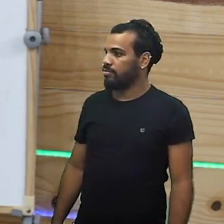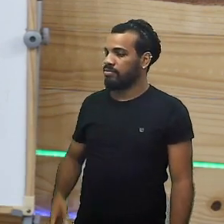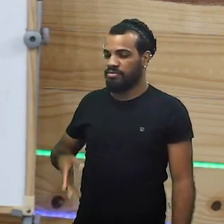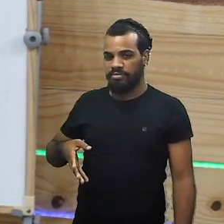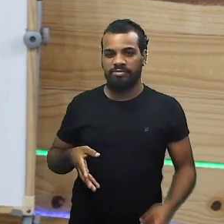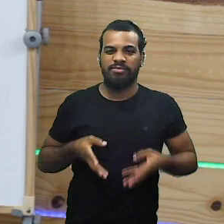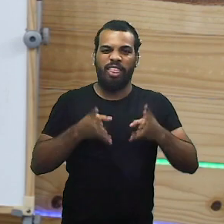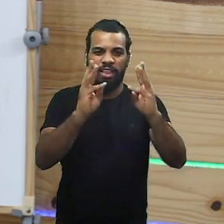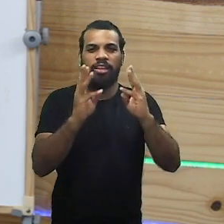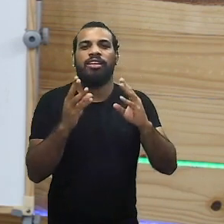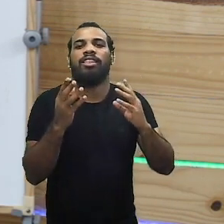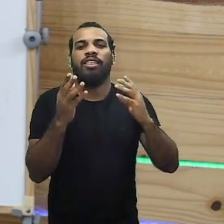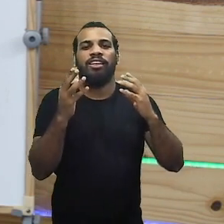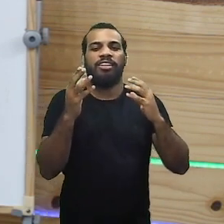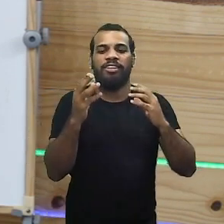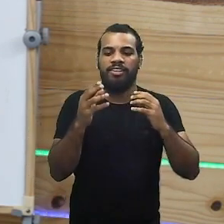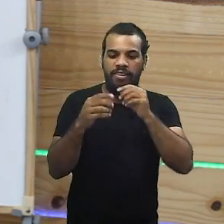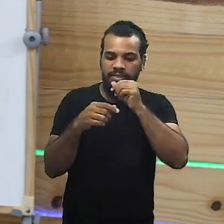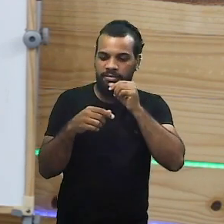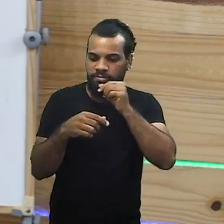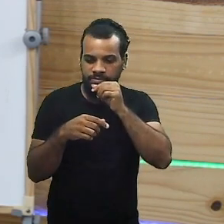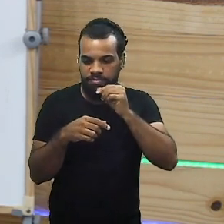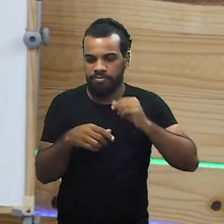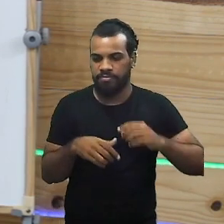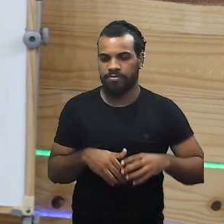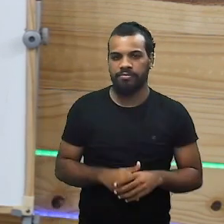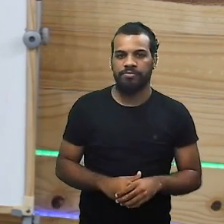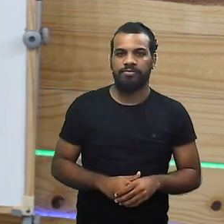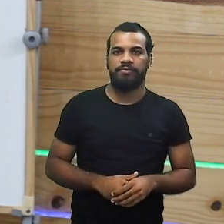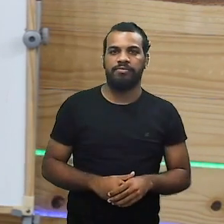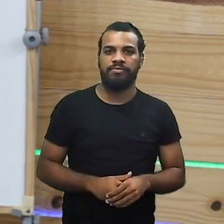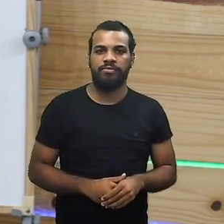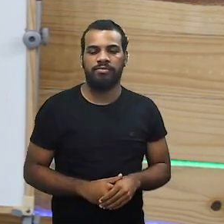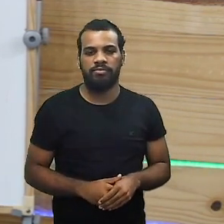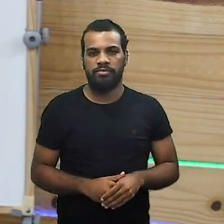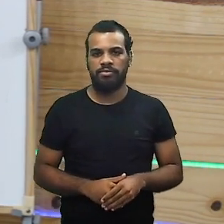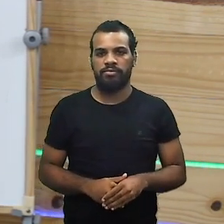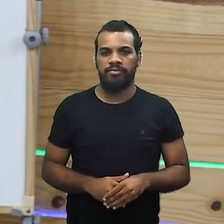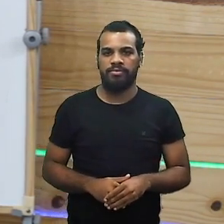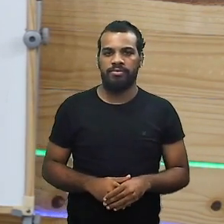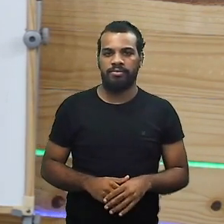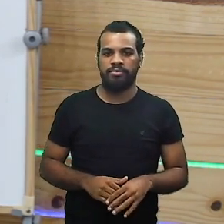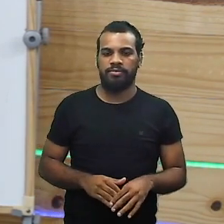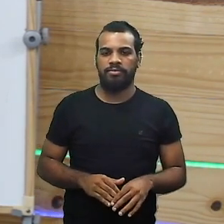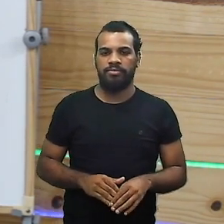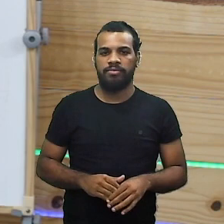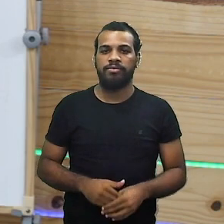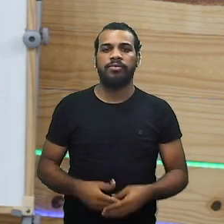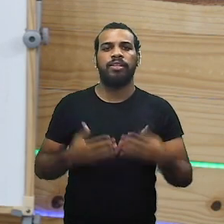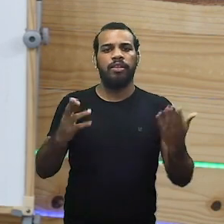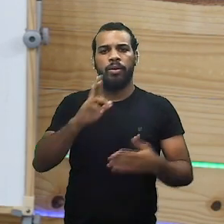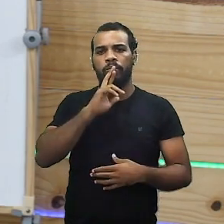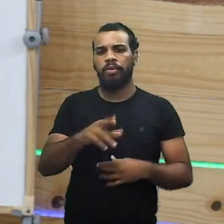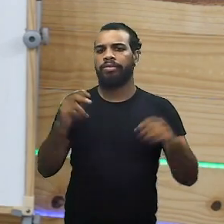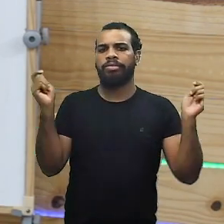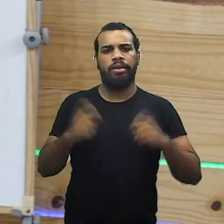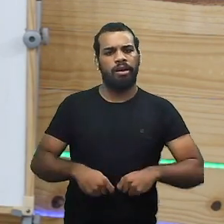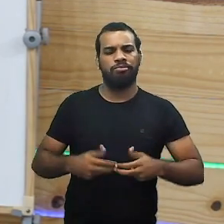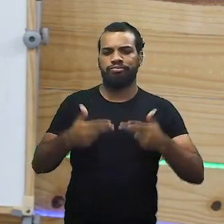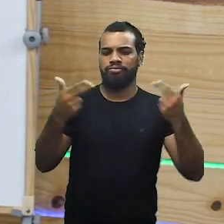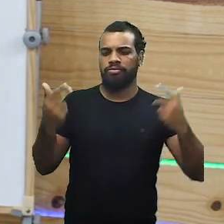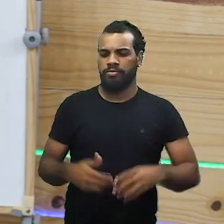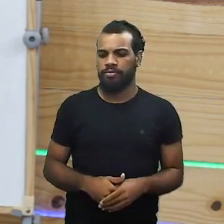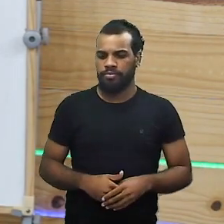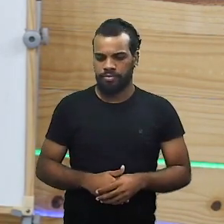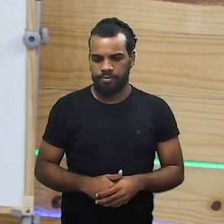Meu povo, existem várias maneiras de você representar esse resultado aqui, tá bom?